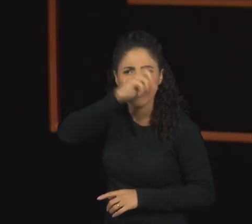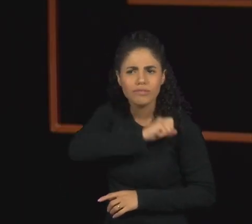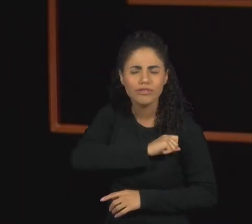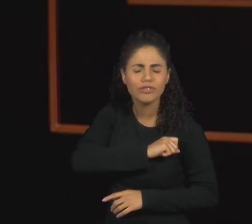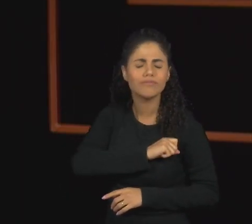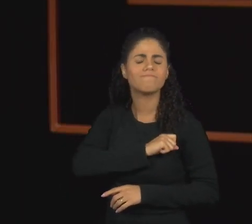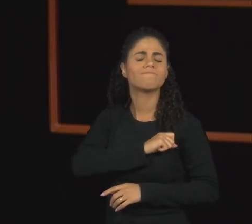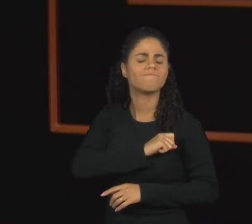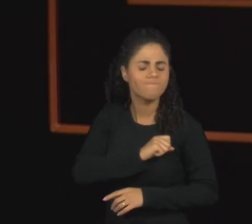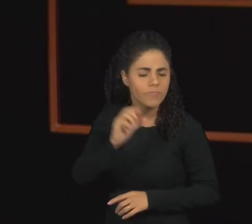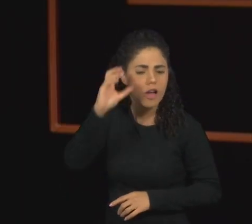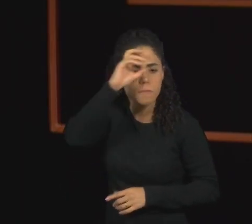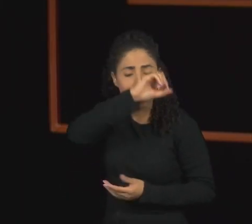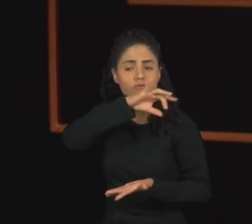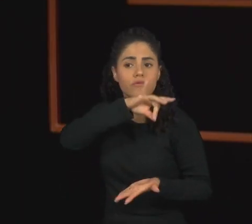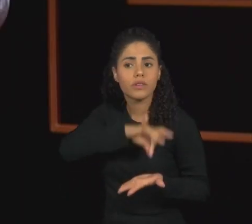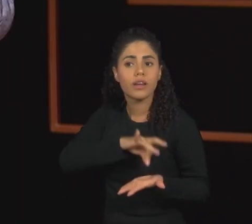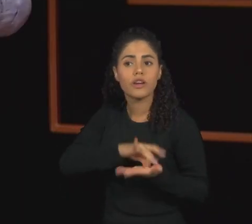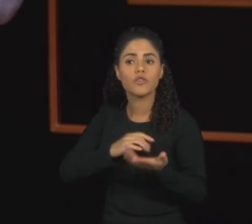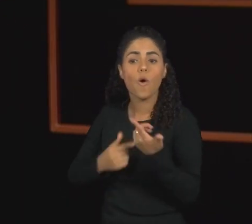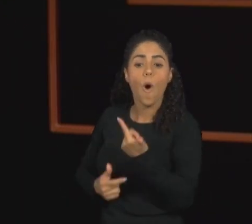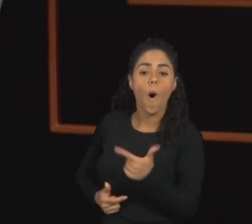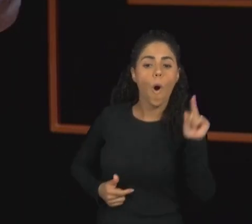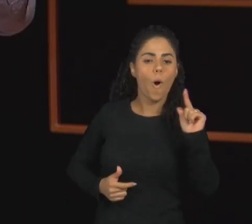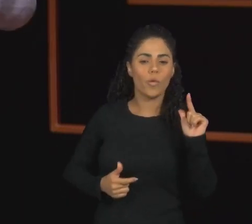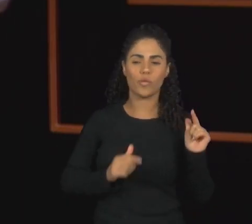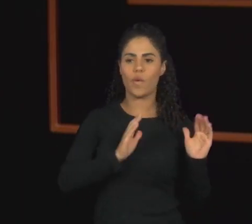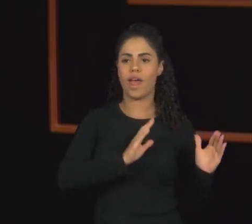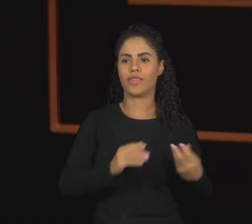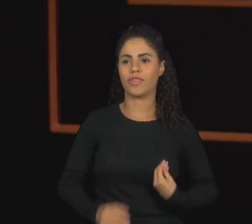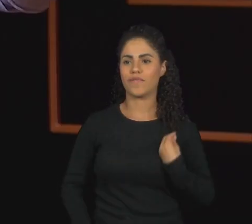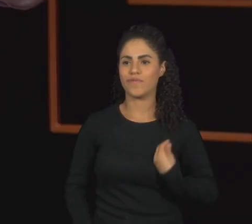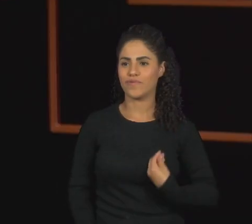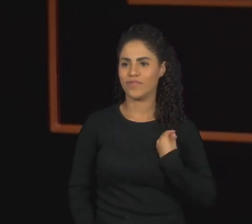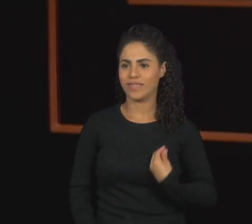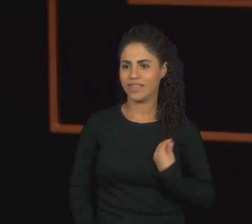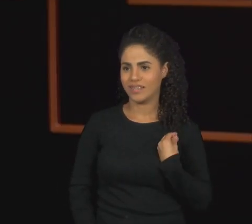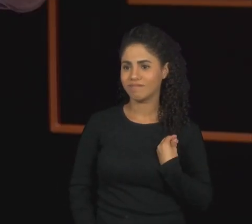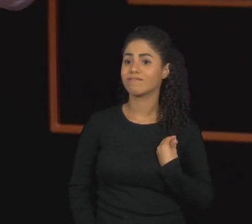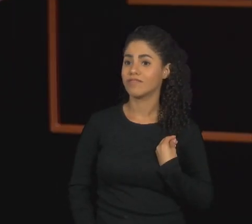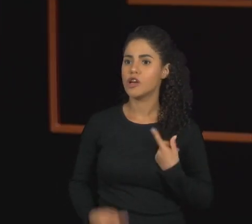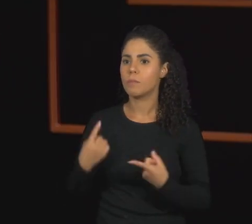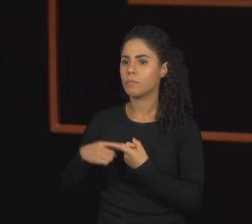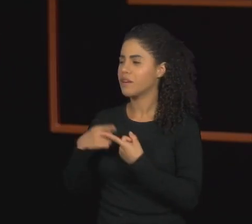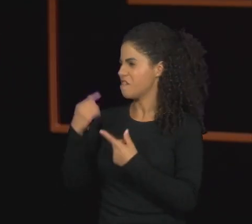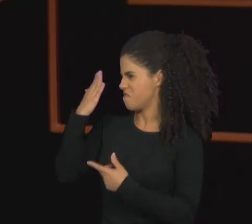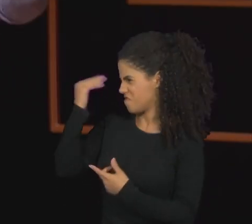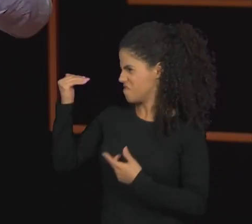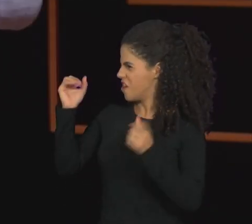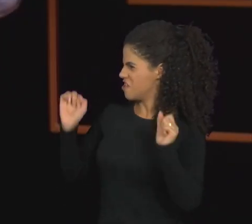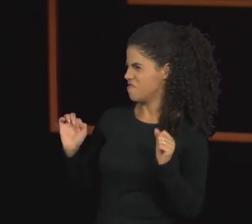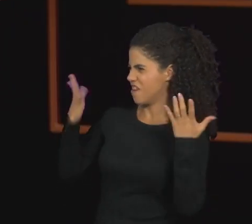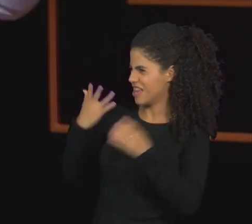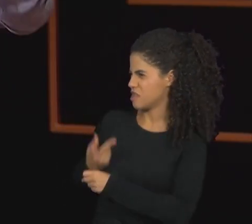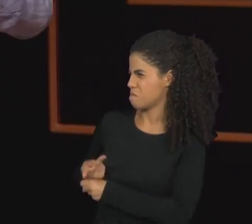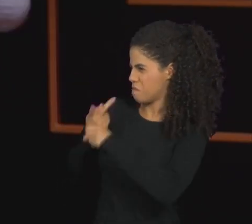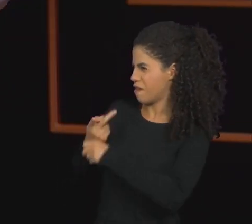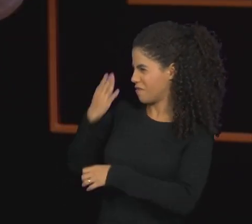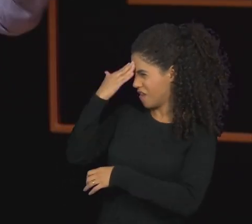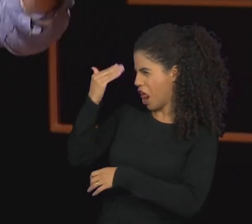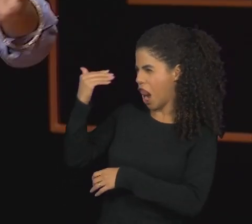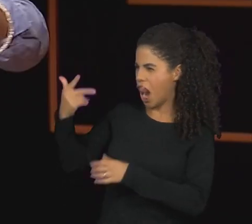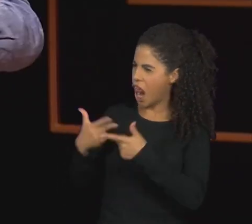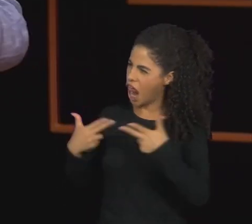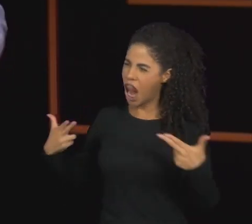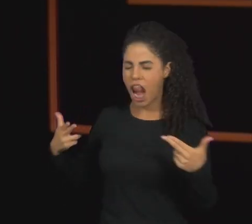também. Aprendi um outro lado desse mundo, porque eu estava realmente numa fase muito deslumbrado, prêmios, festas, fama, capa